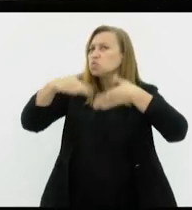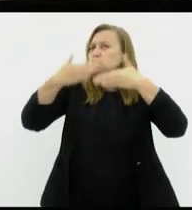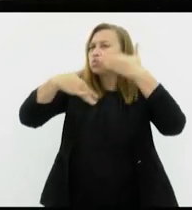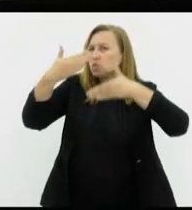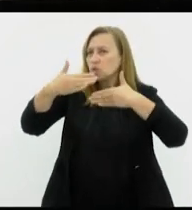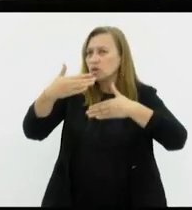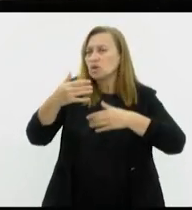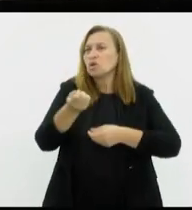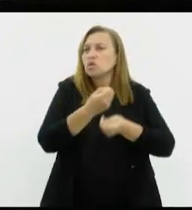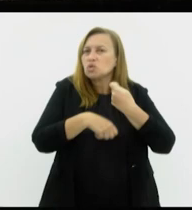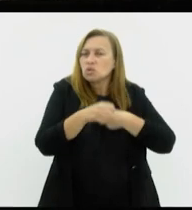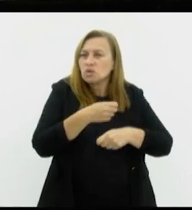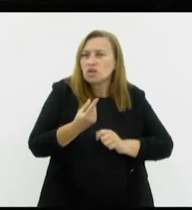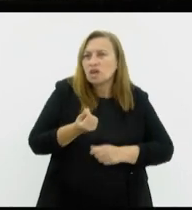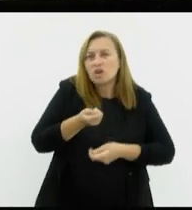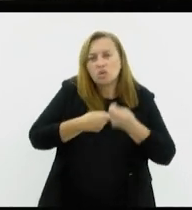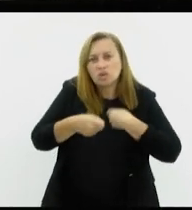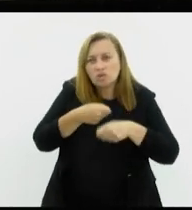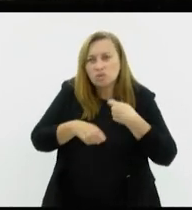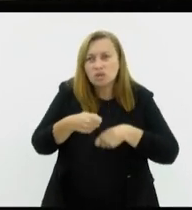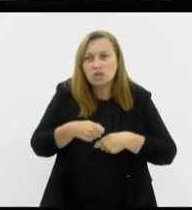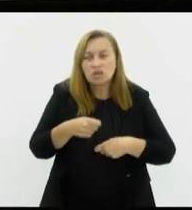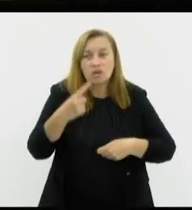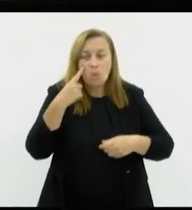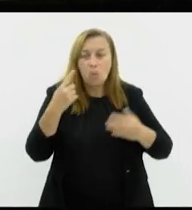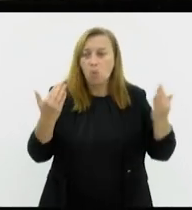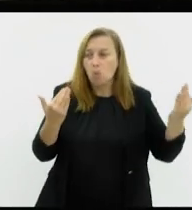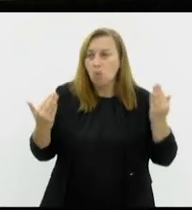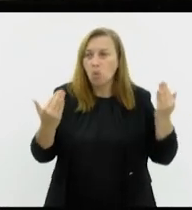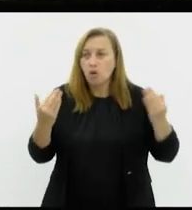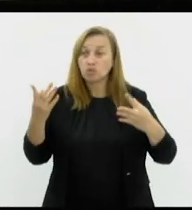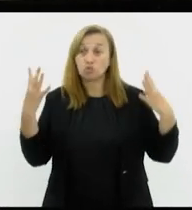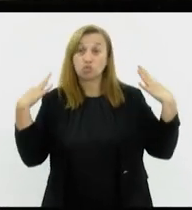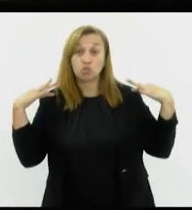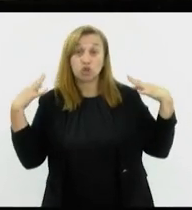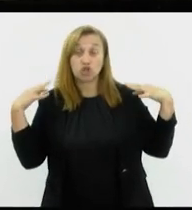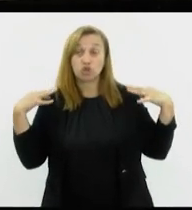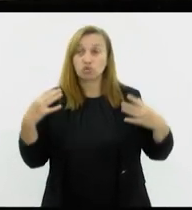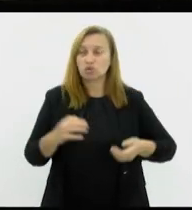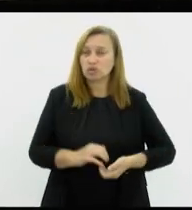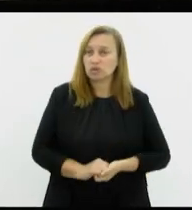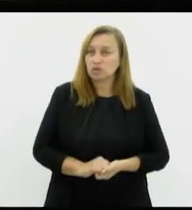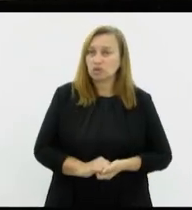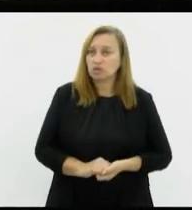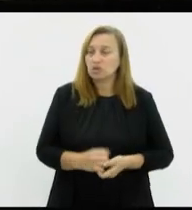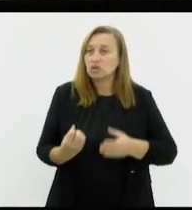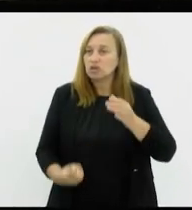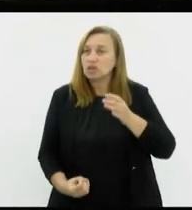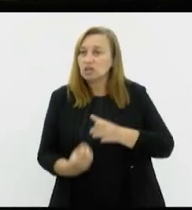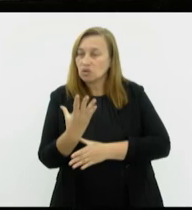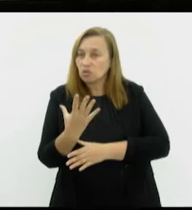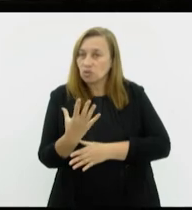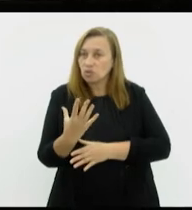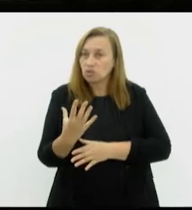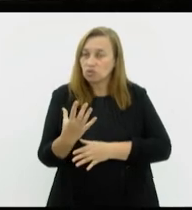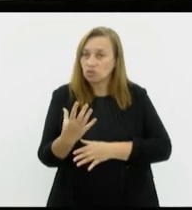desenvolvimento socioeconômico, analisando suas vantagens comparativas, turismo, e